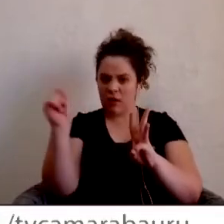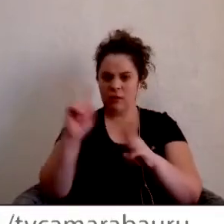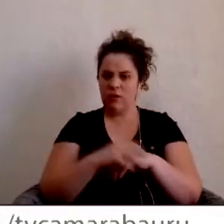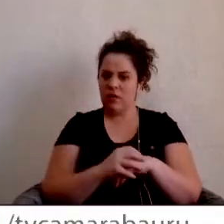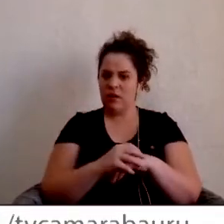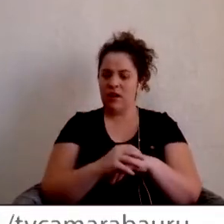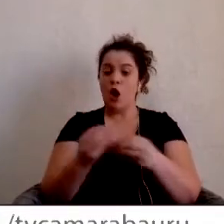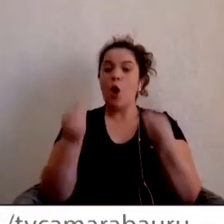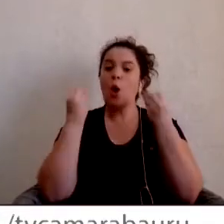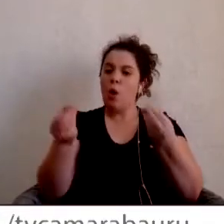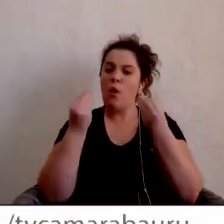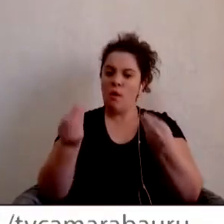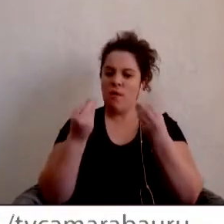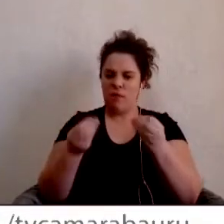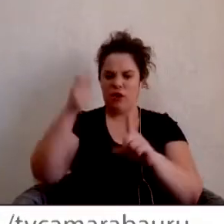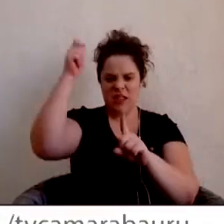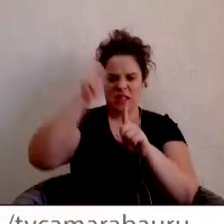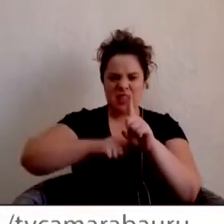isso?